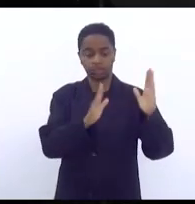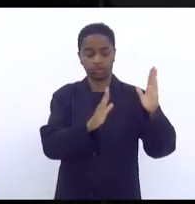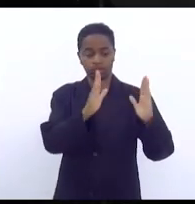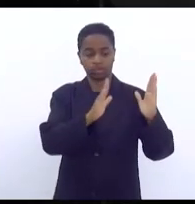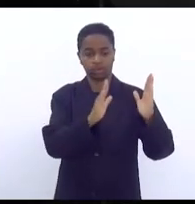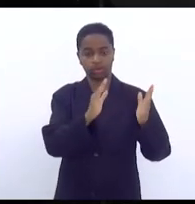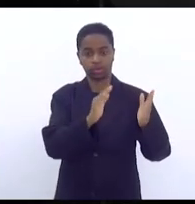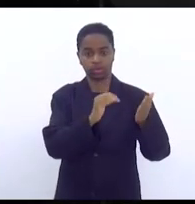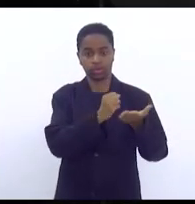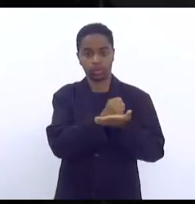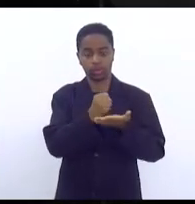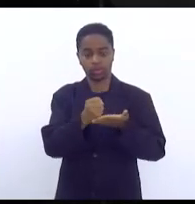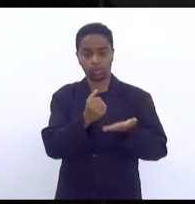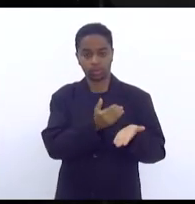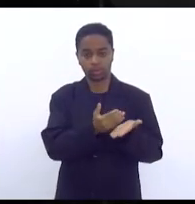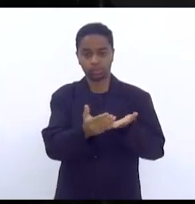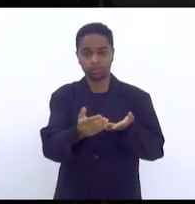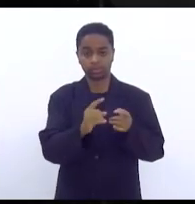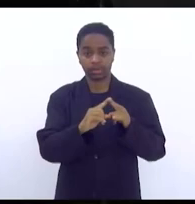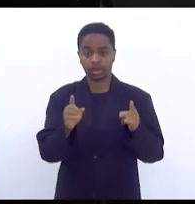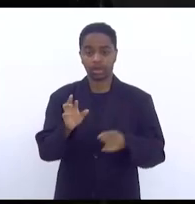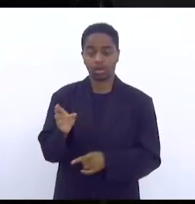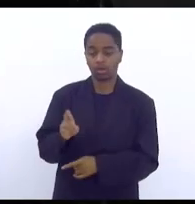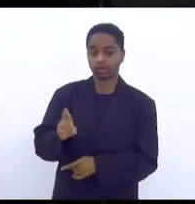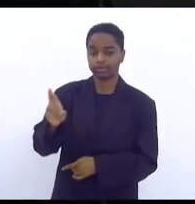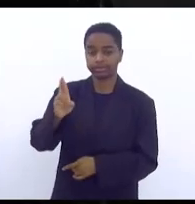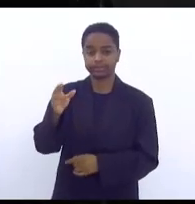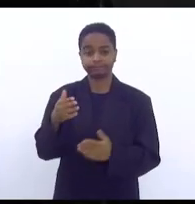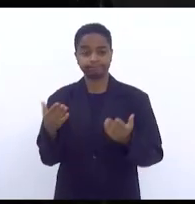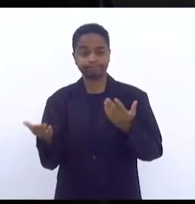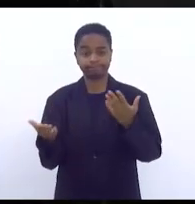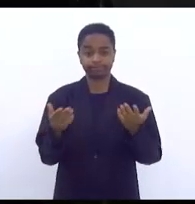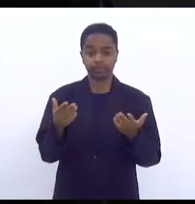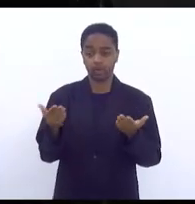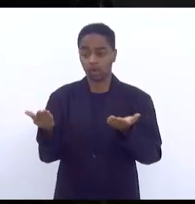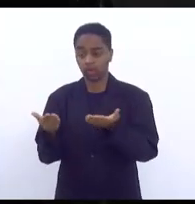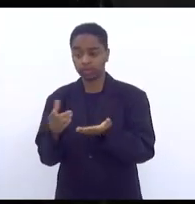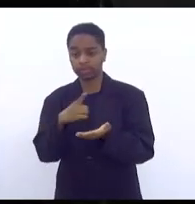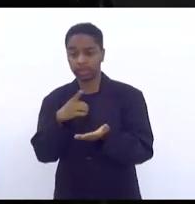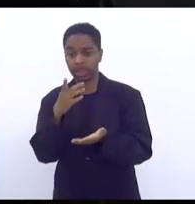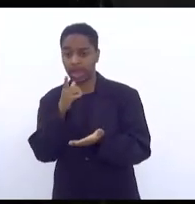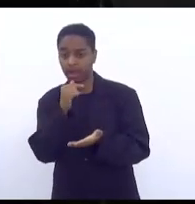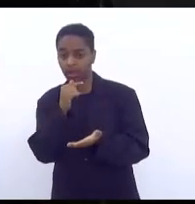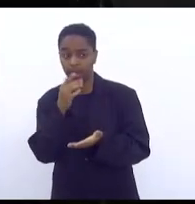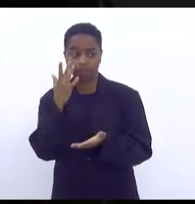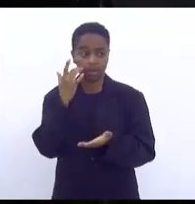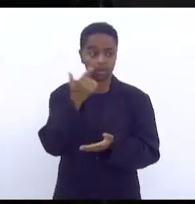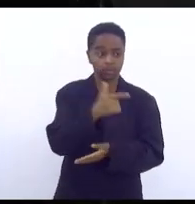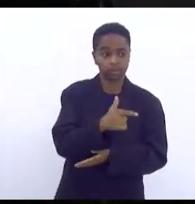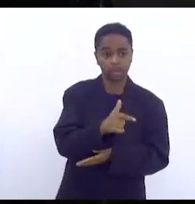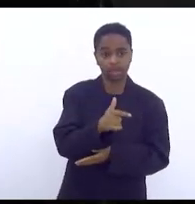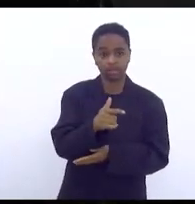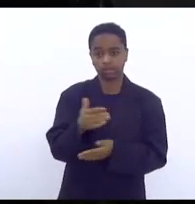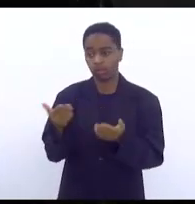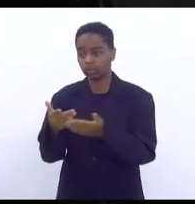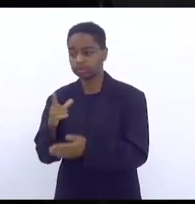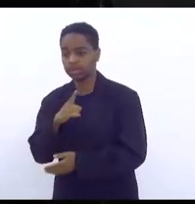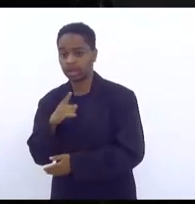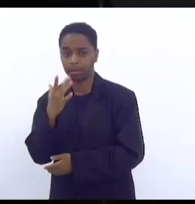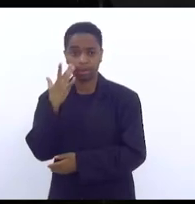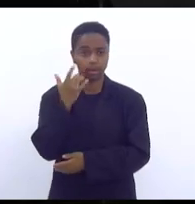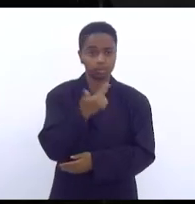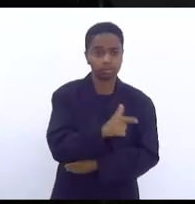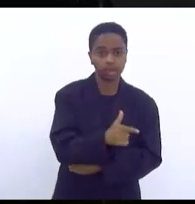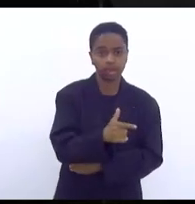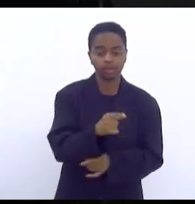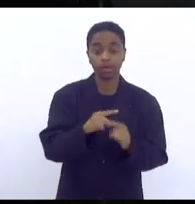e a Rocinha fica no dilema de um dia sim um dia não ter água nas torneiras